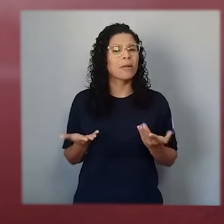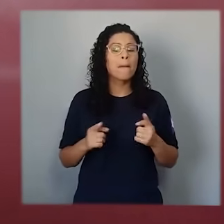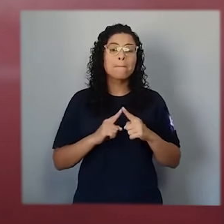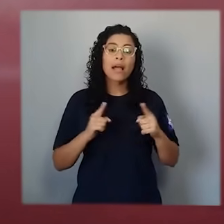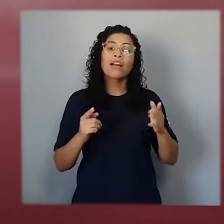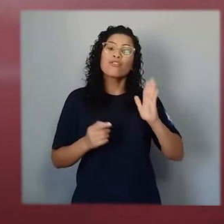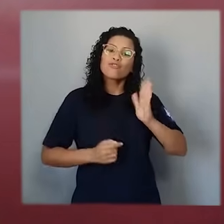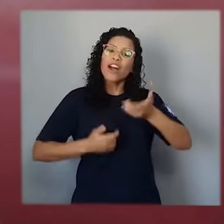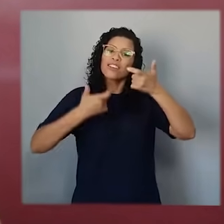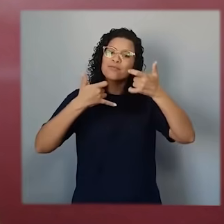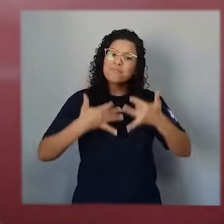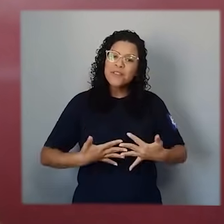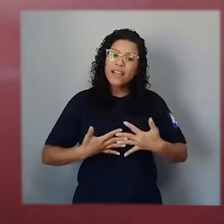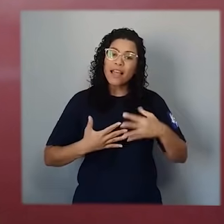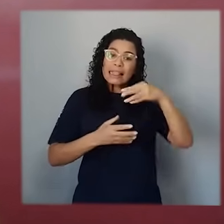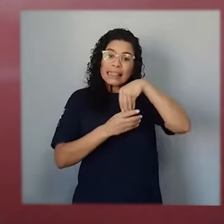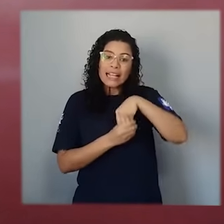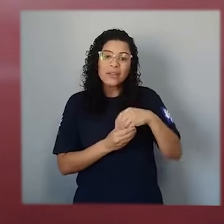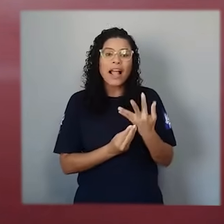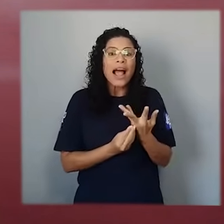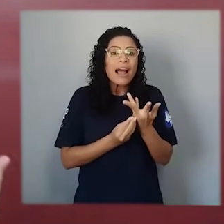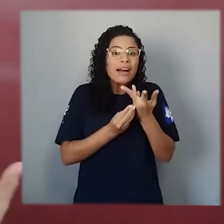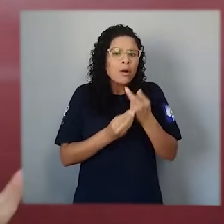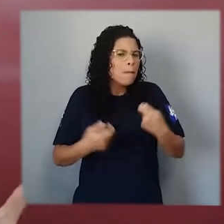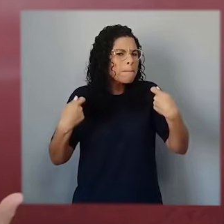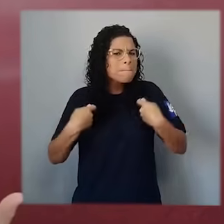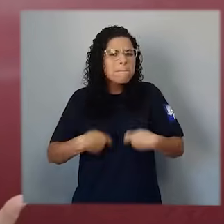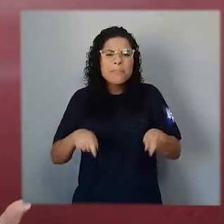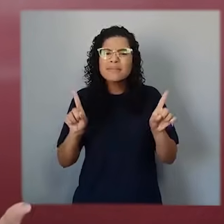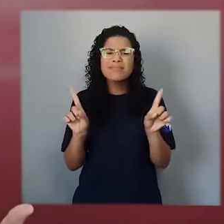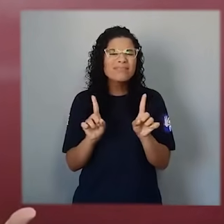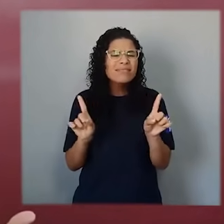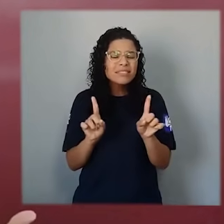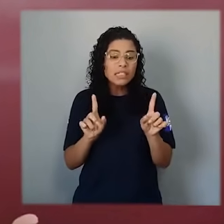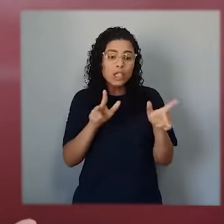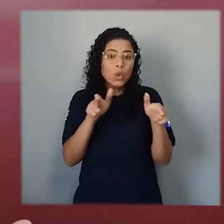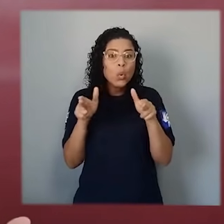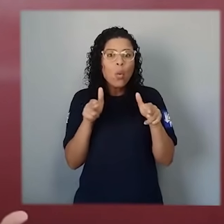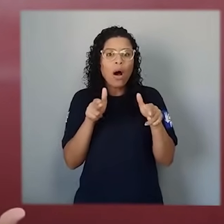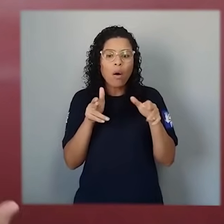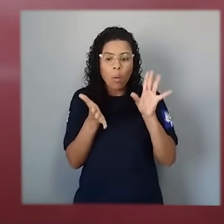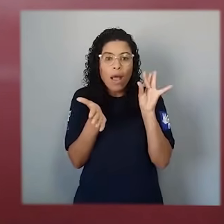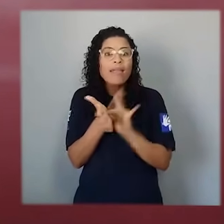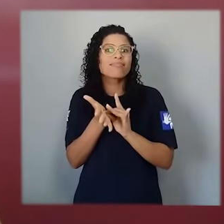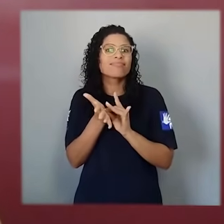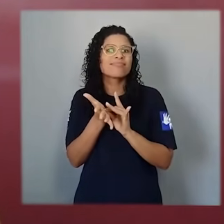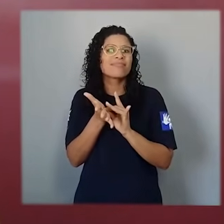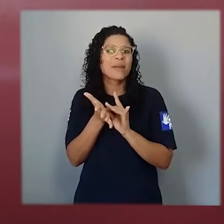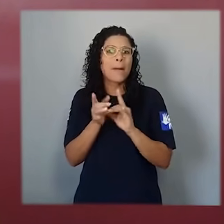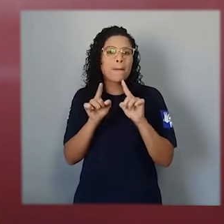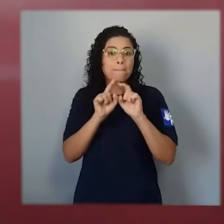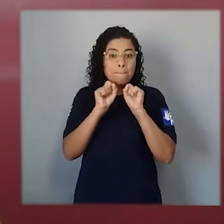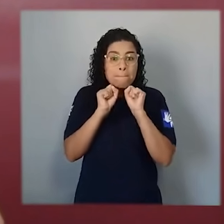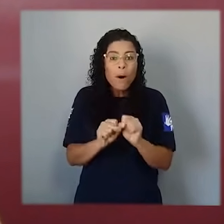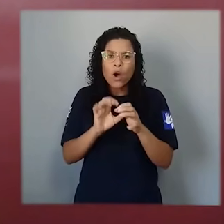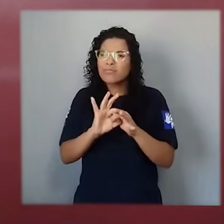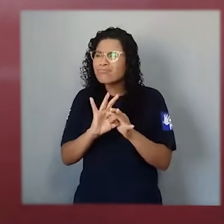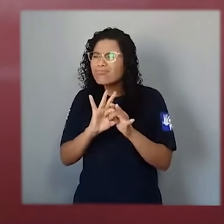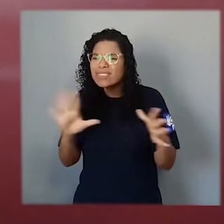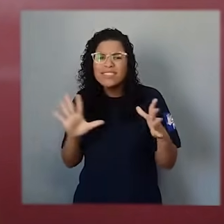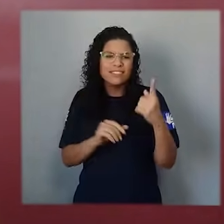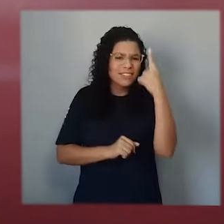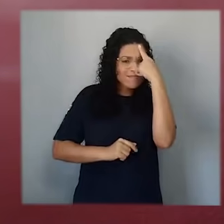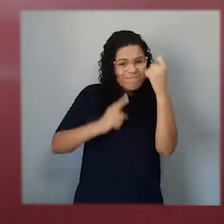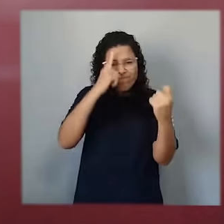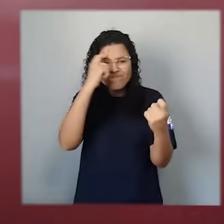gente já não conversou, que na arte as coisas não precisam ser iguais à realidade, que a gente pode